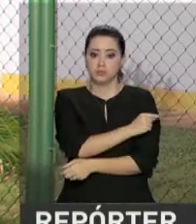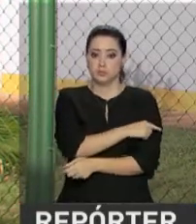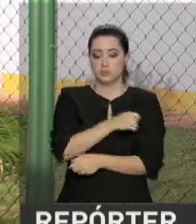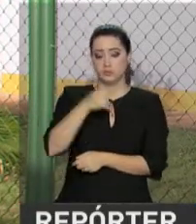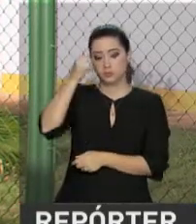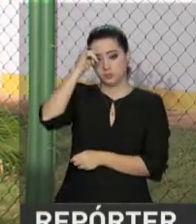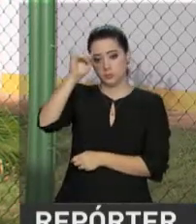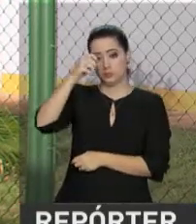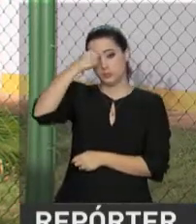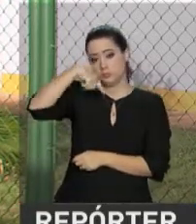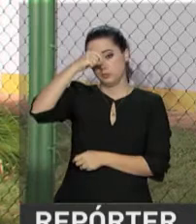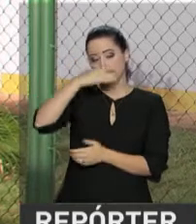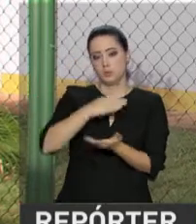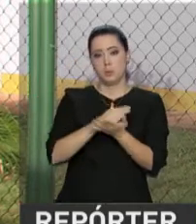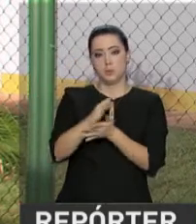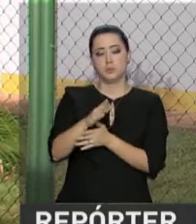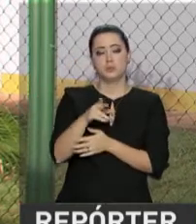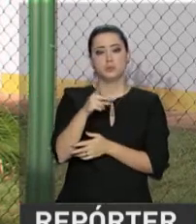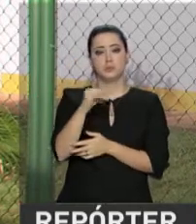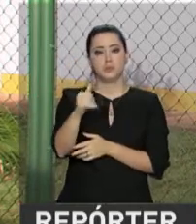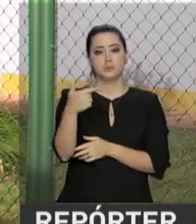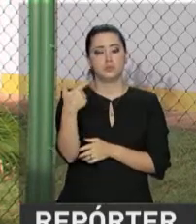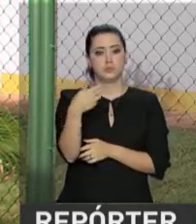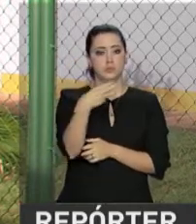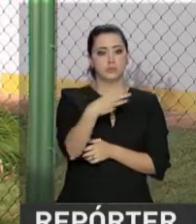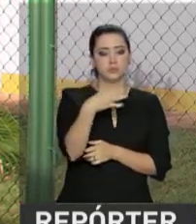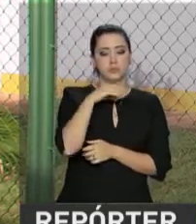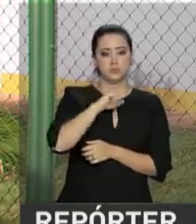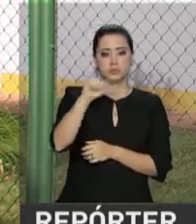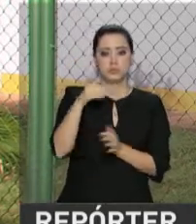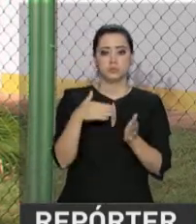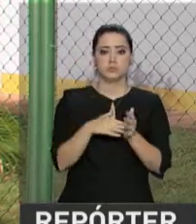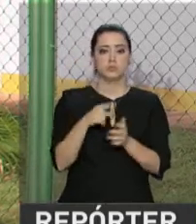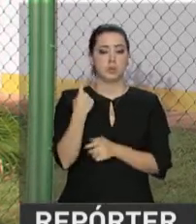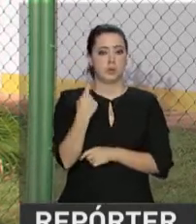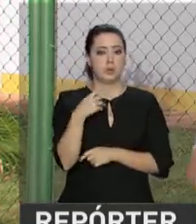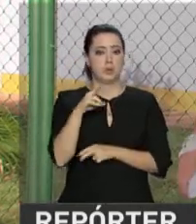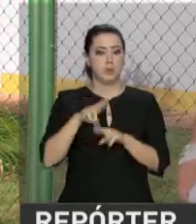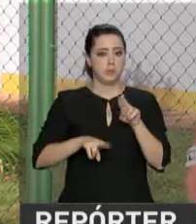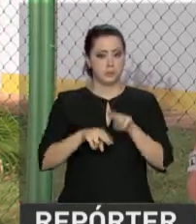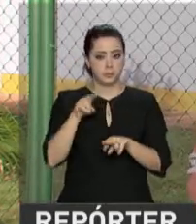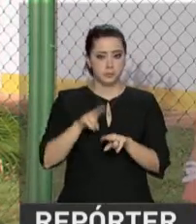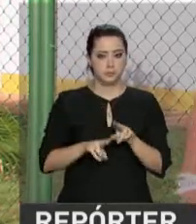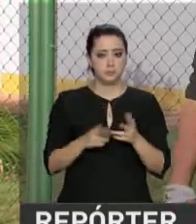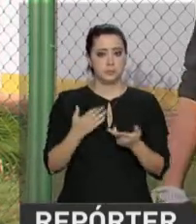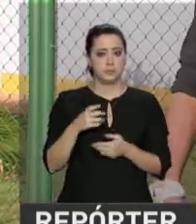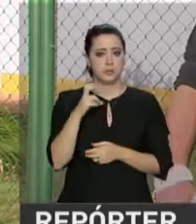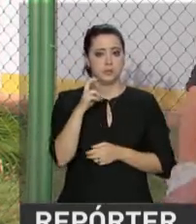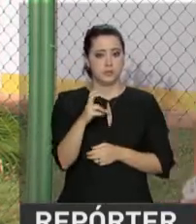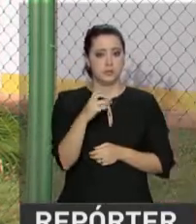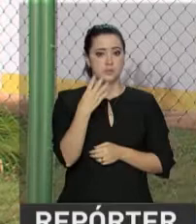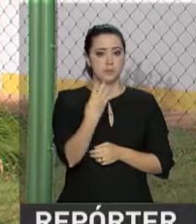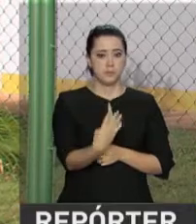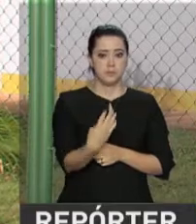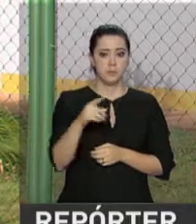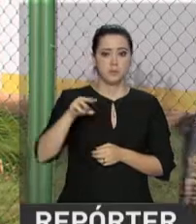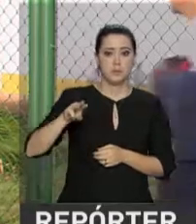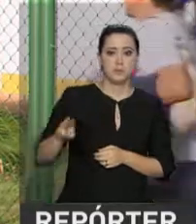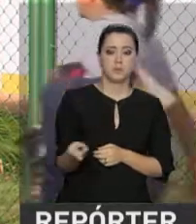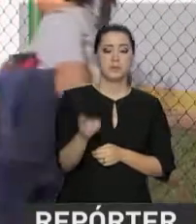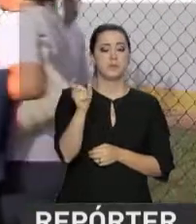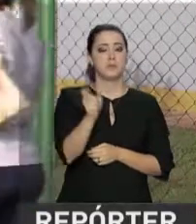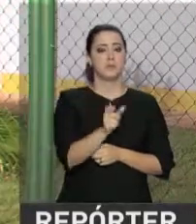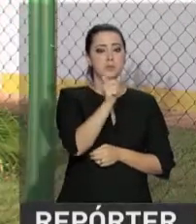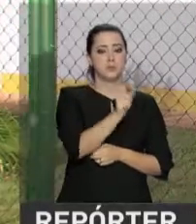a gripe que começa no próximo dia 23 de abril e vai até 1º de junho cerca de 54 milhões de